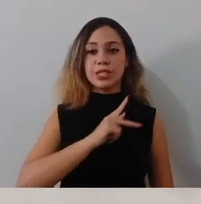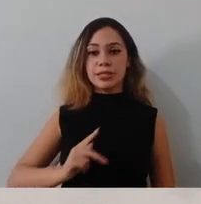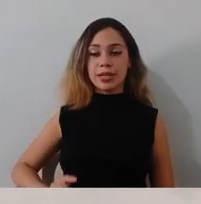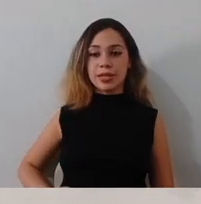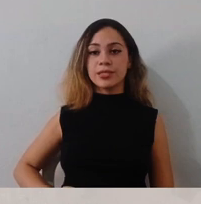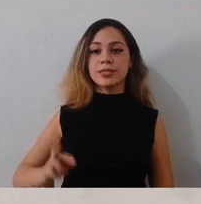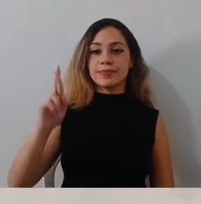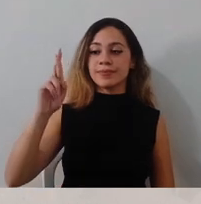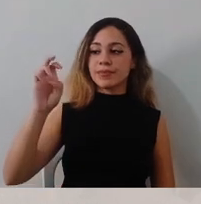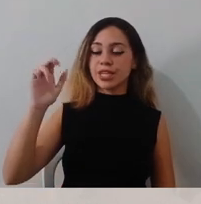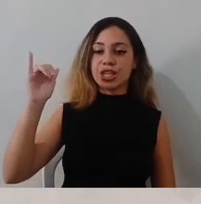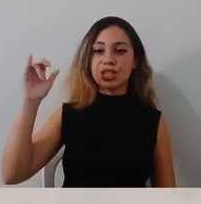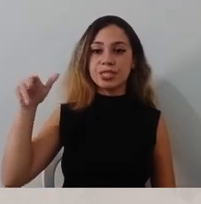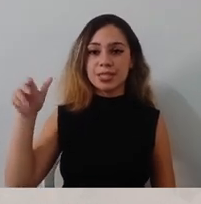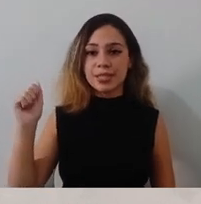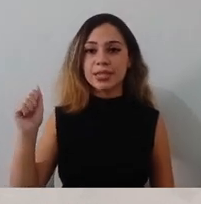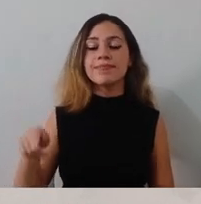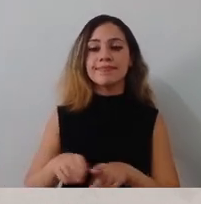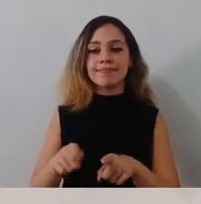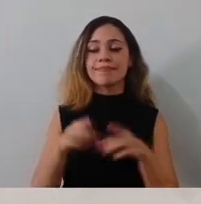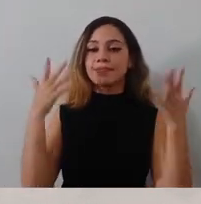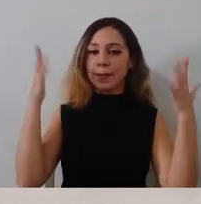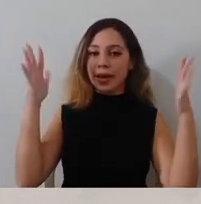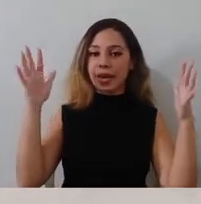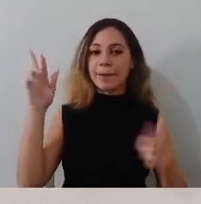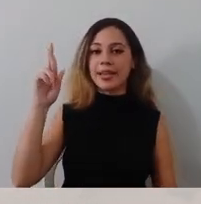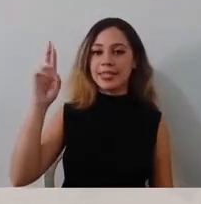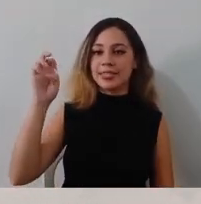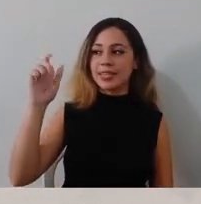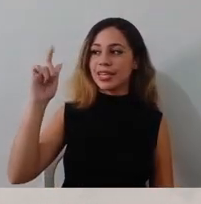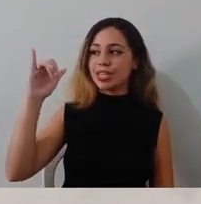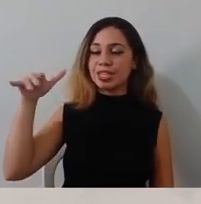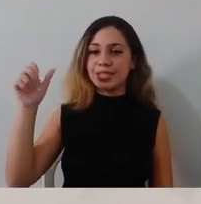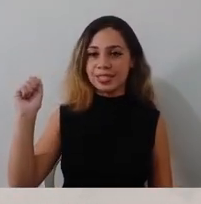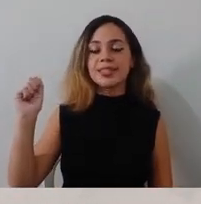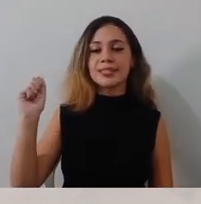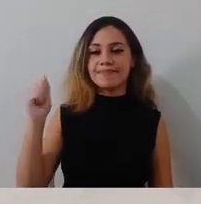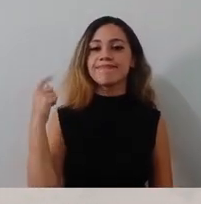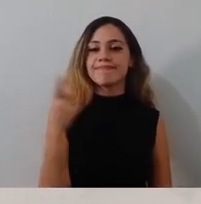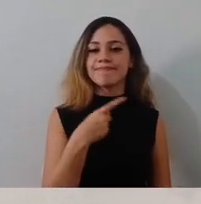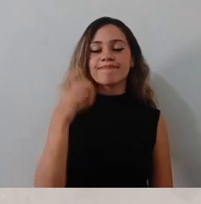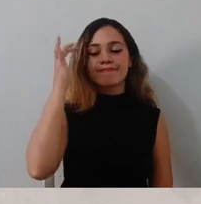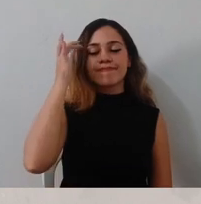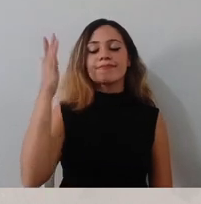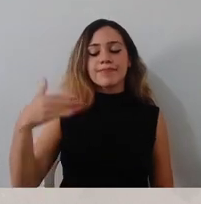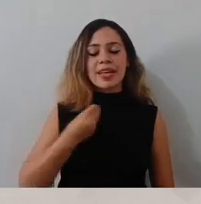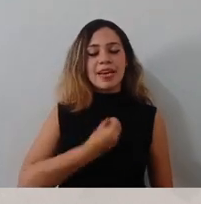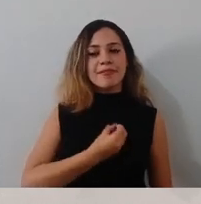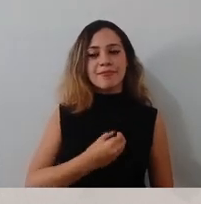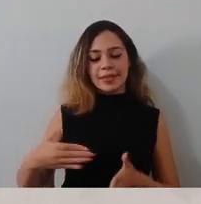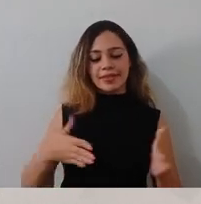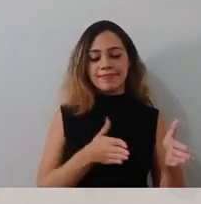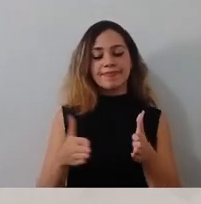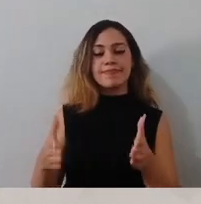desembargadora Regina Passos. Parabéns ao trabalho da desembargadora Regina Passos. Como pessoas como essa tornam a nossa jornada um pouco mais fácil.